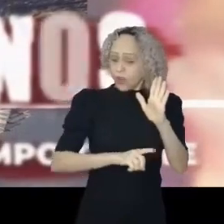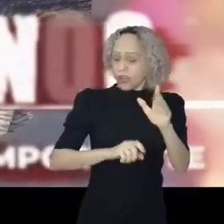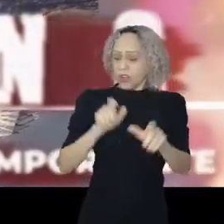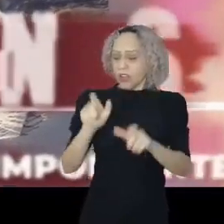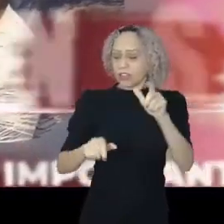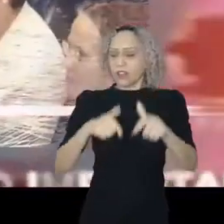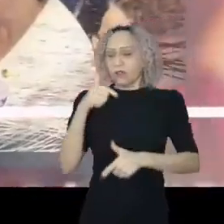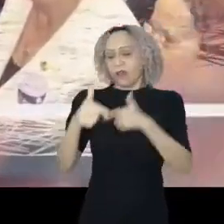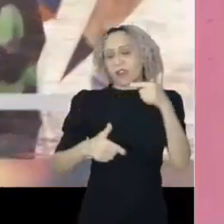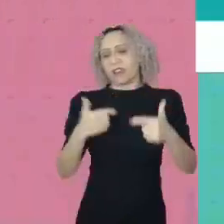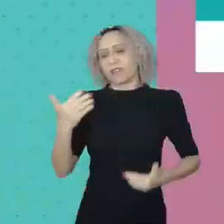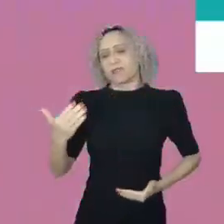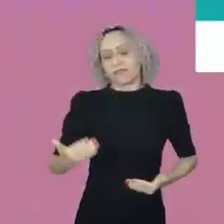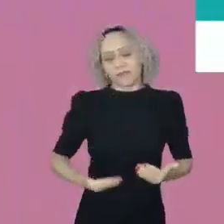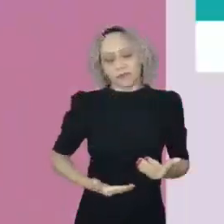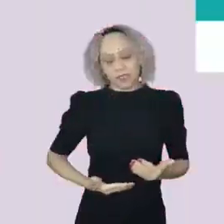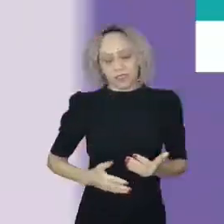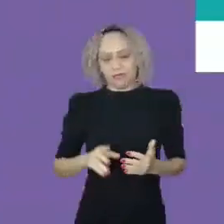domésticas.